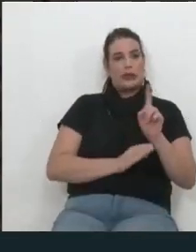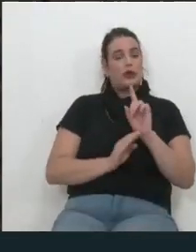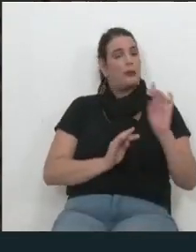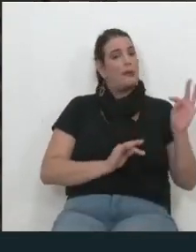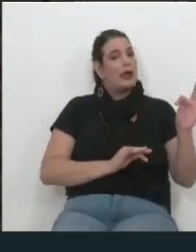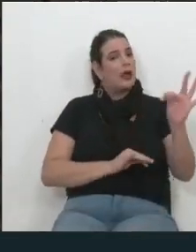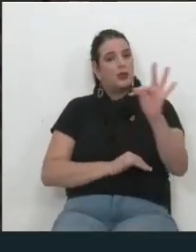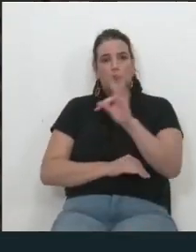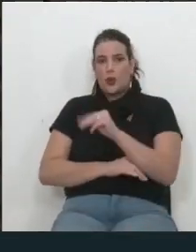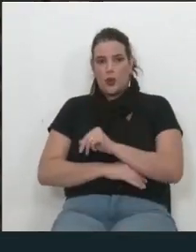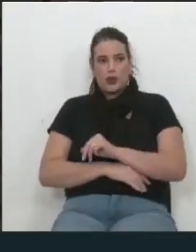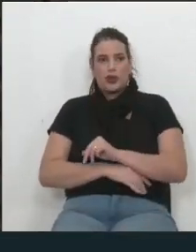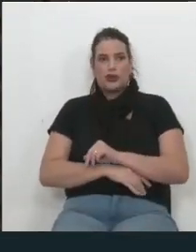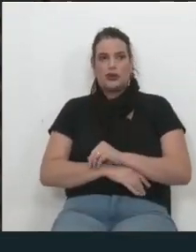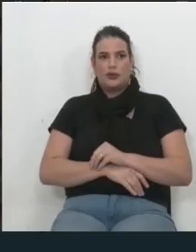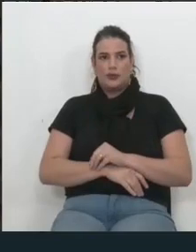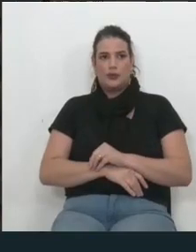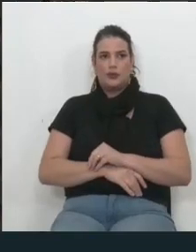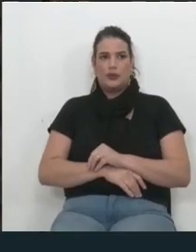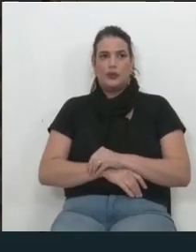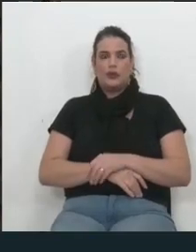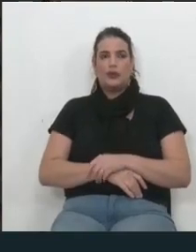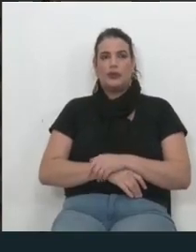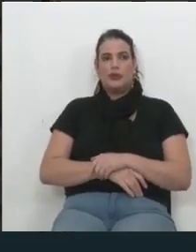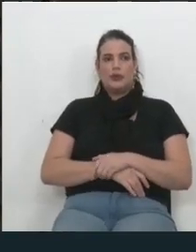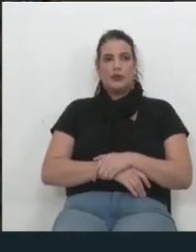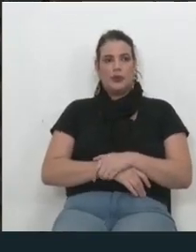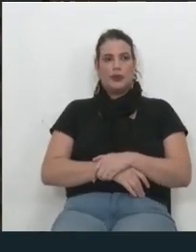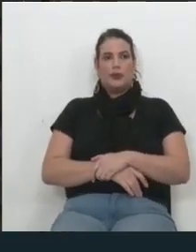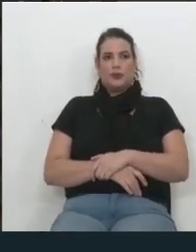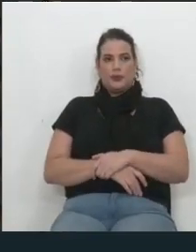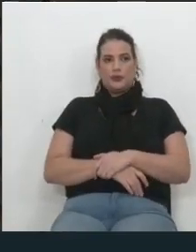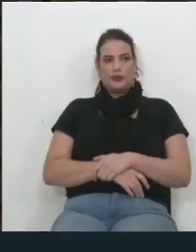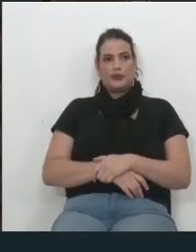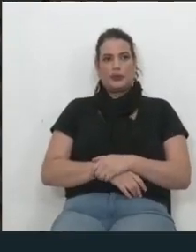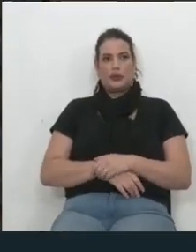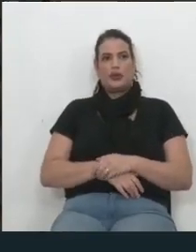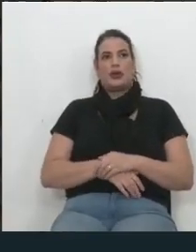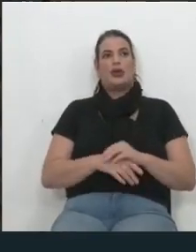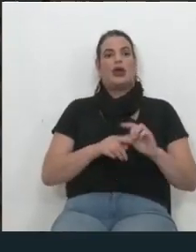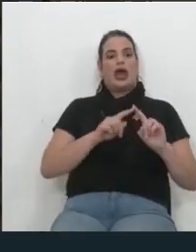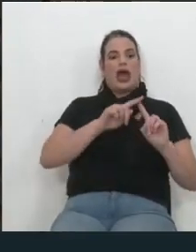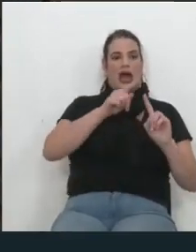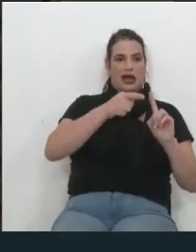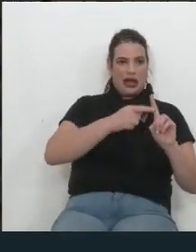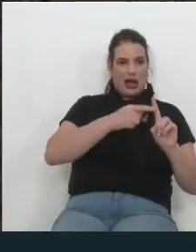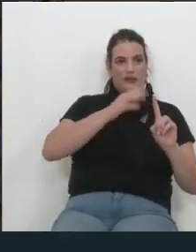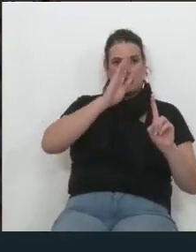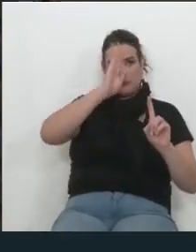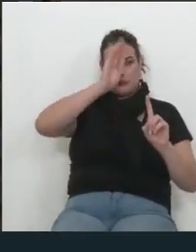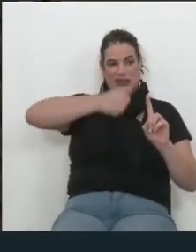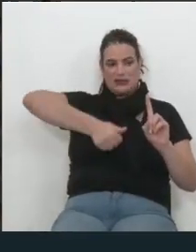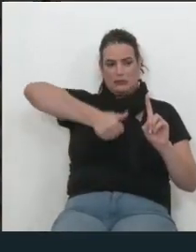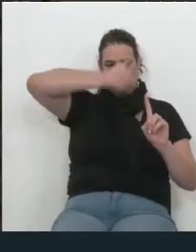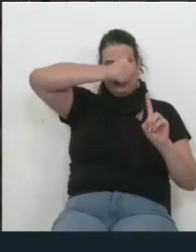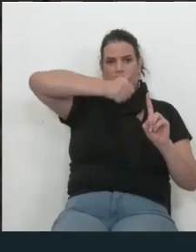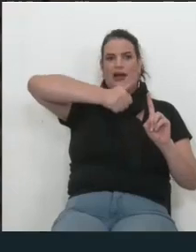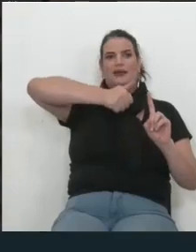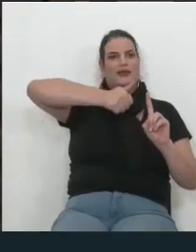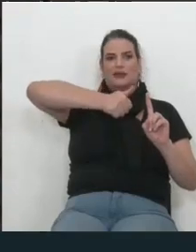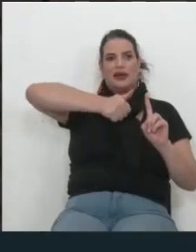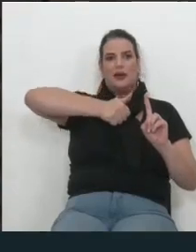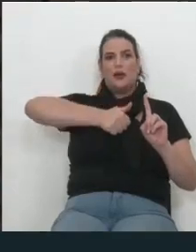elas não sejam prioritárias, como as mulheres grávidas, mas a questão de